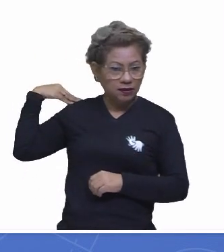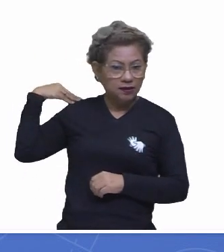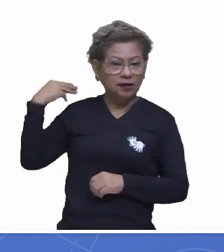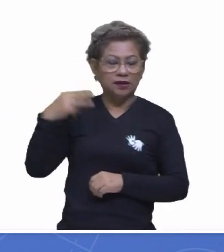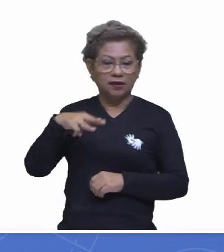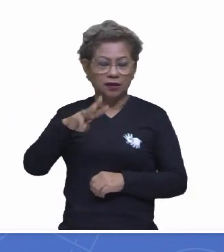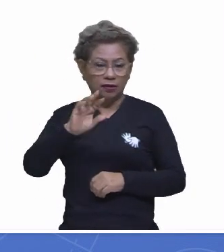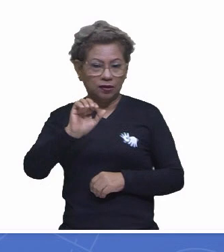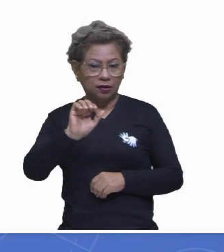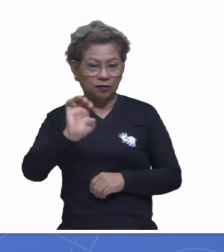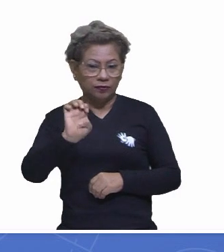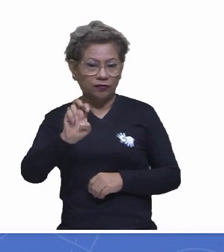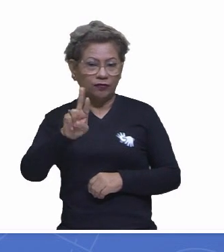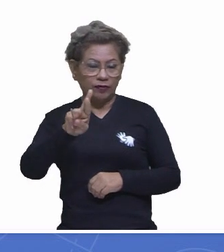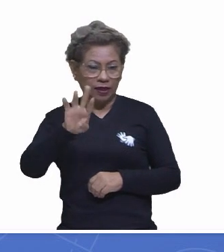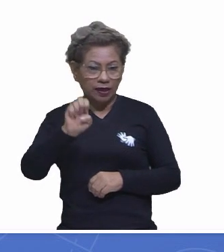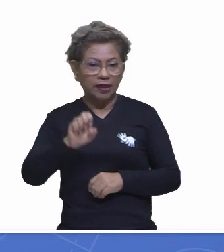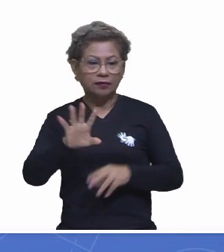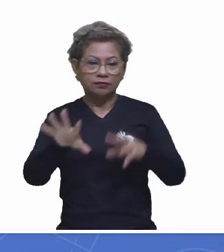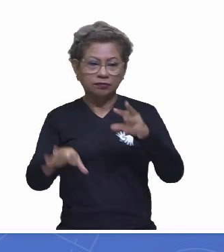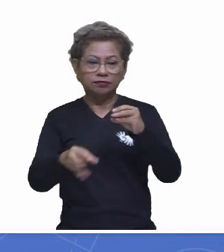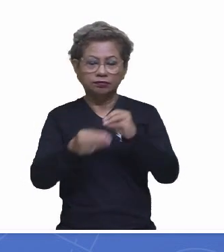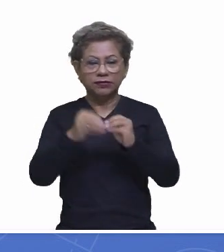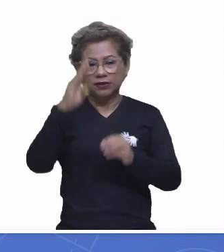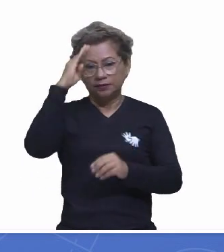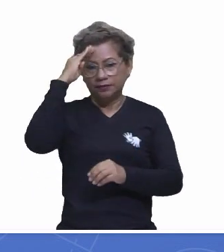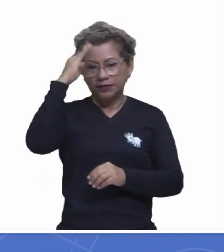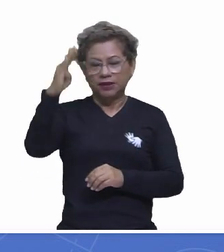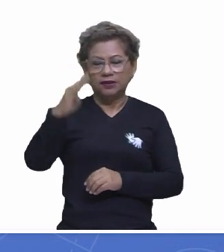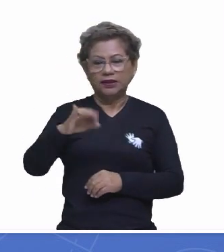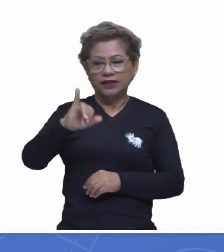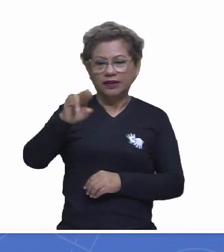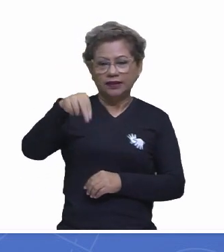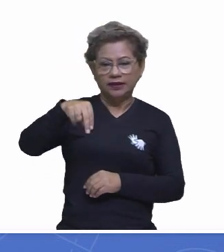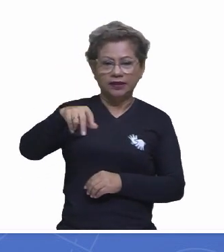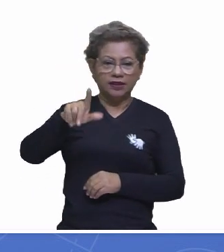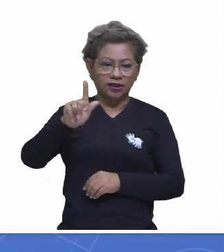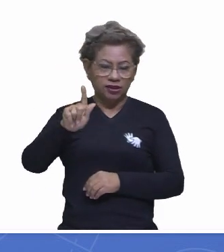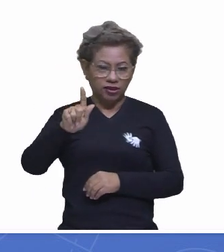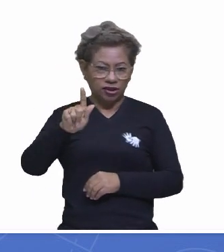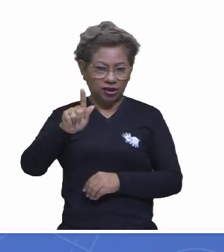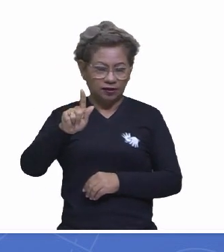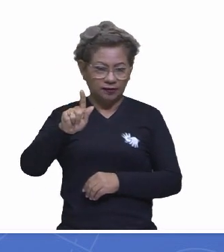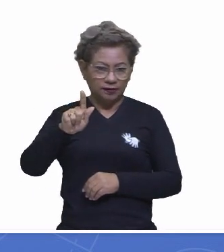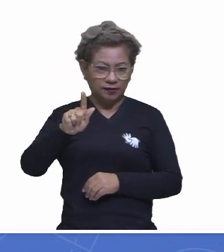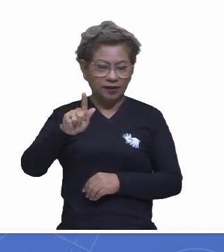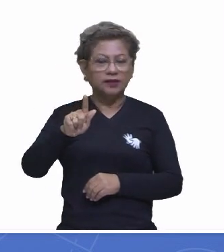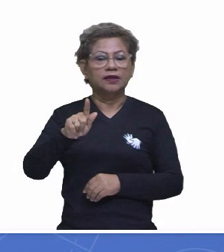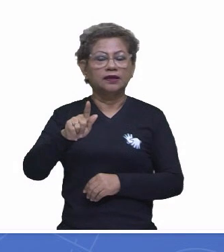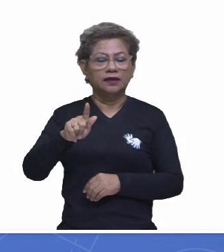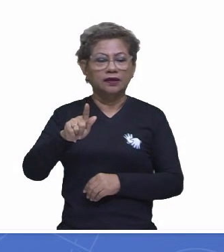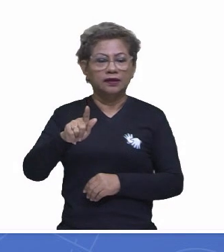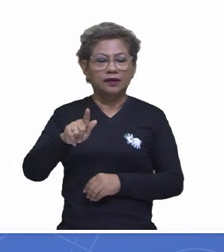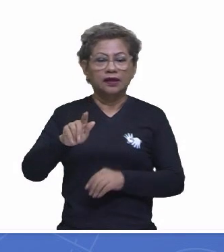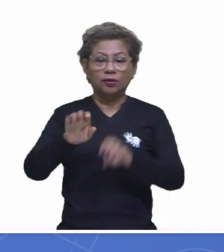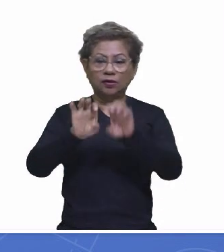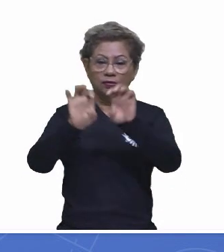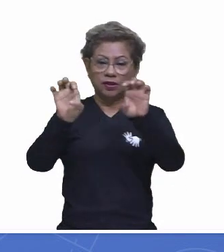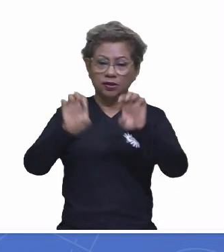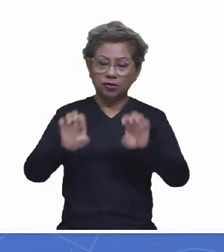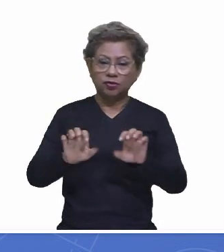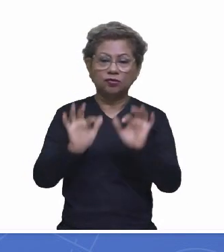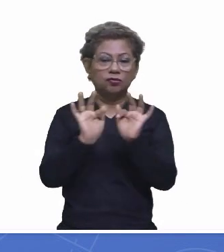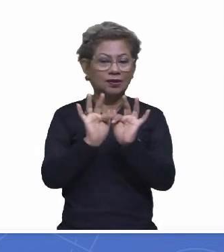were, mais o verbo principal acrescido de ing. Aliás, essa é a estrutura das frases,